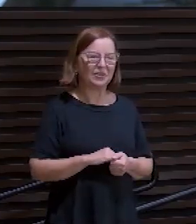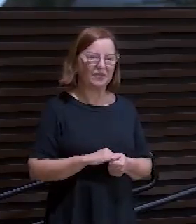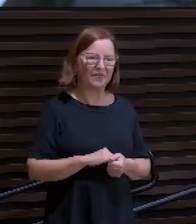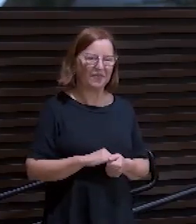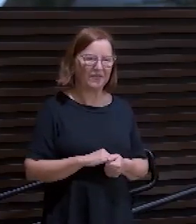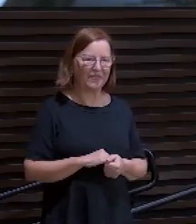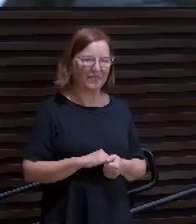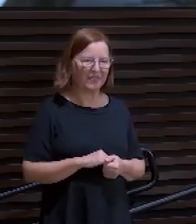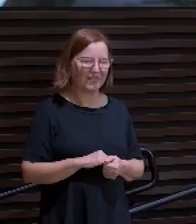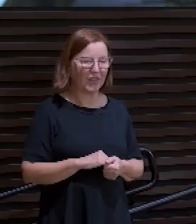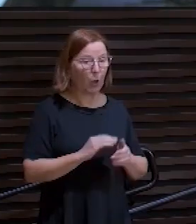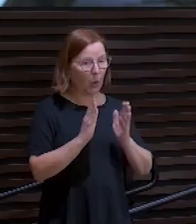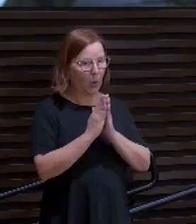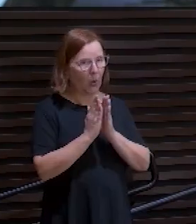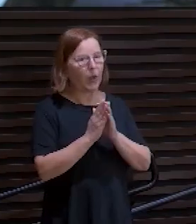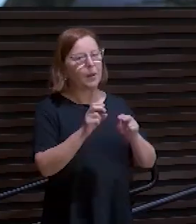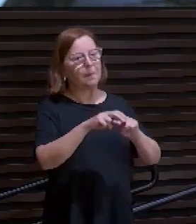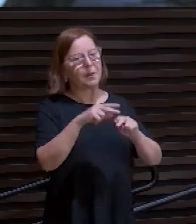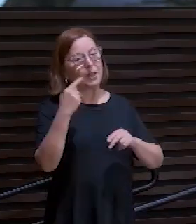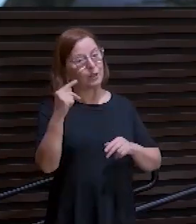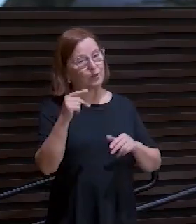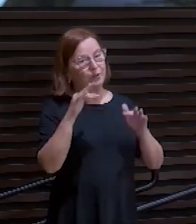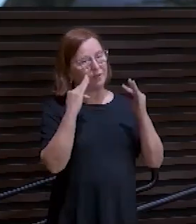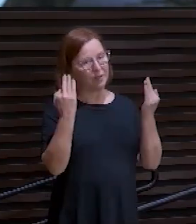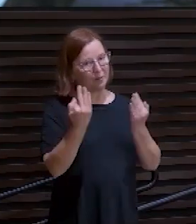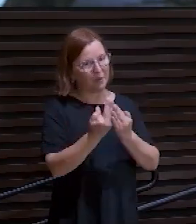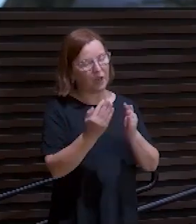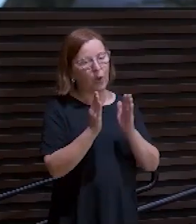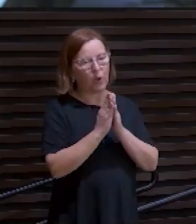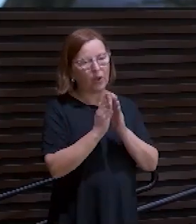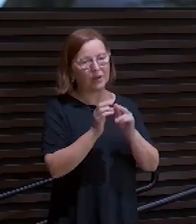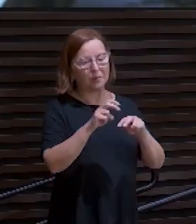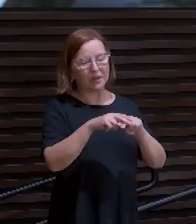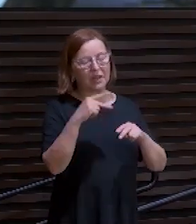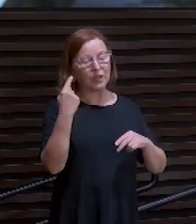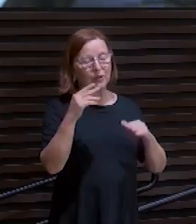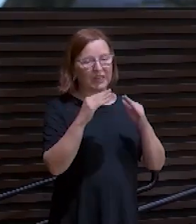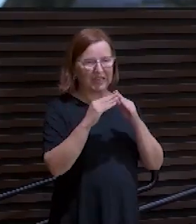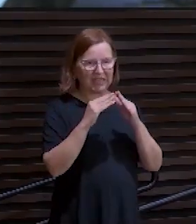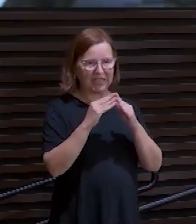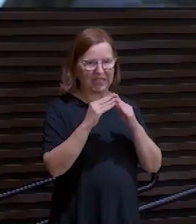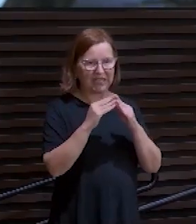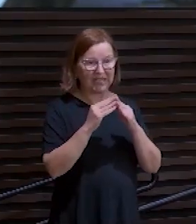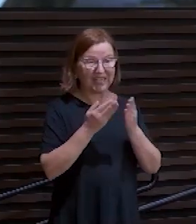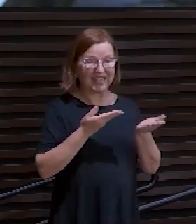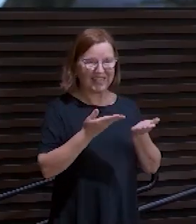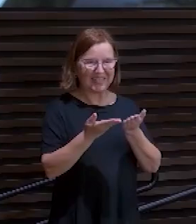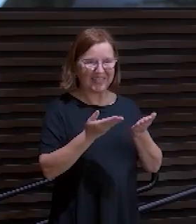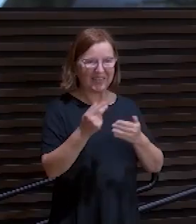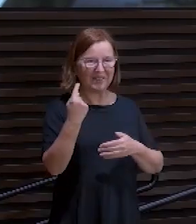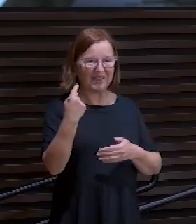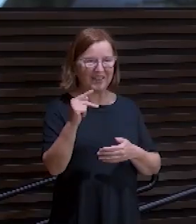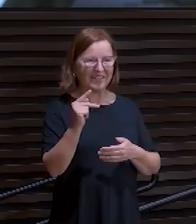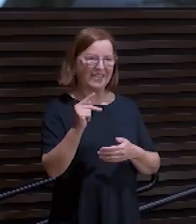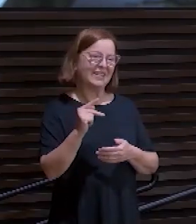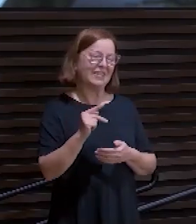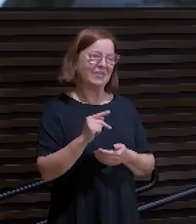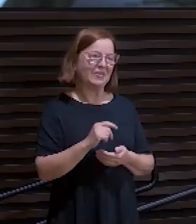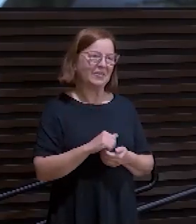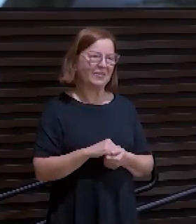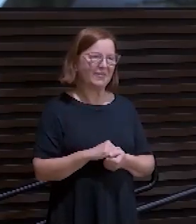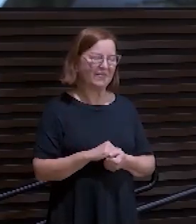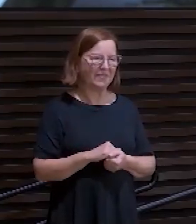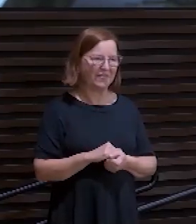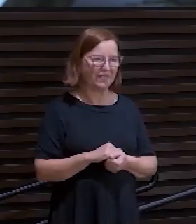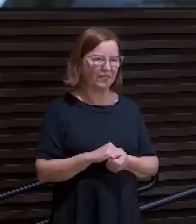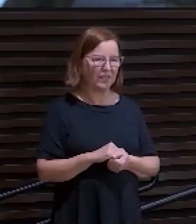Ora pela tua família. Ora pela tua casa. Serve aos teus. E ainda que